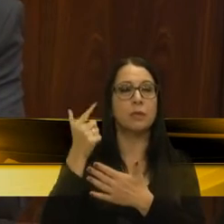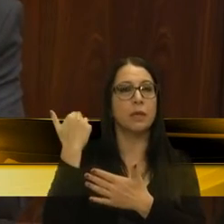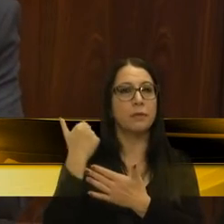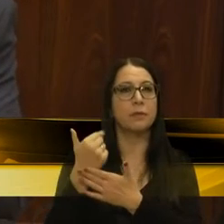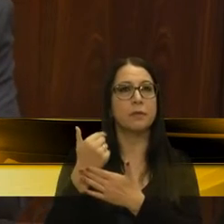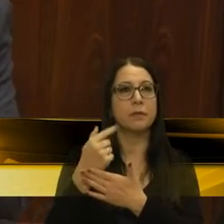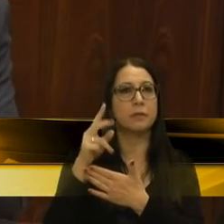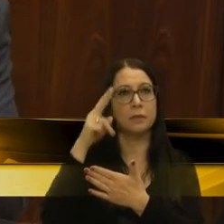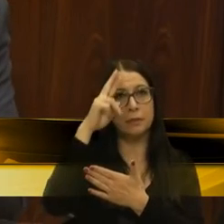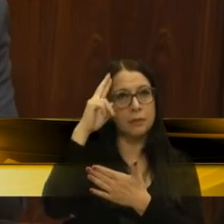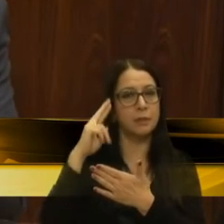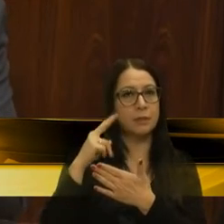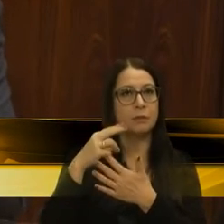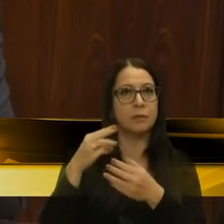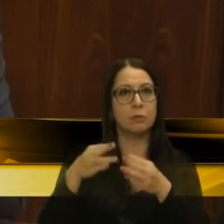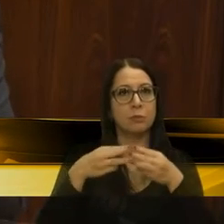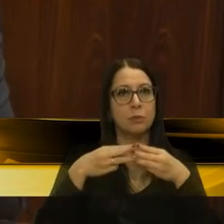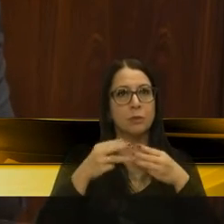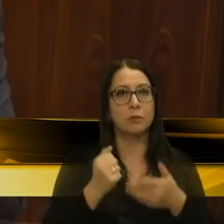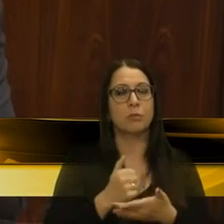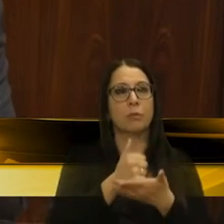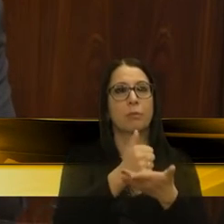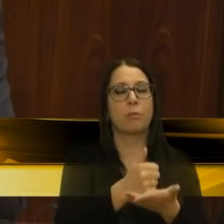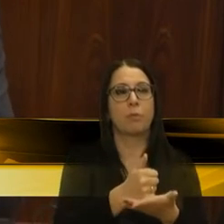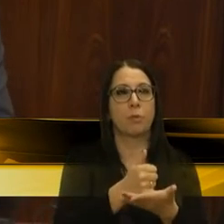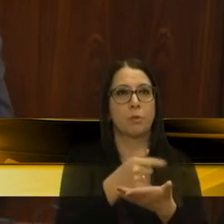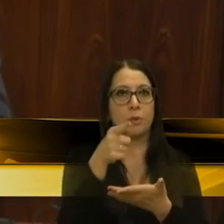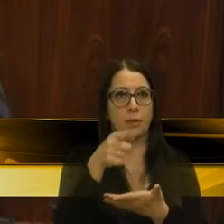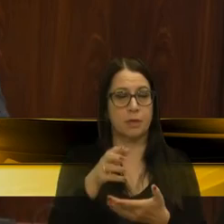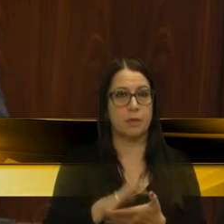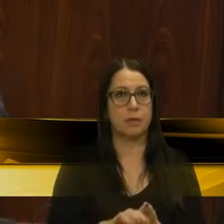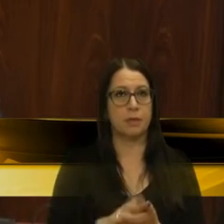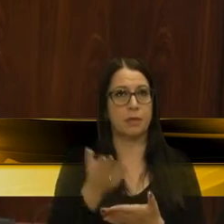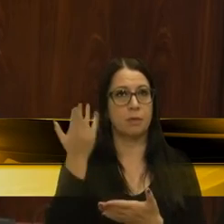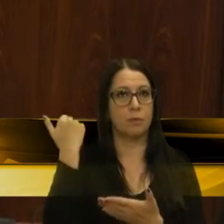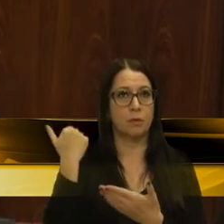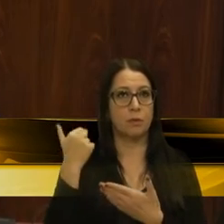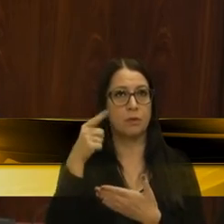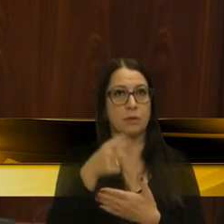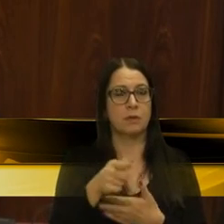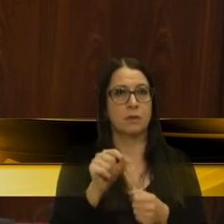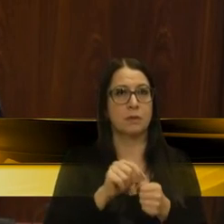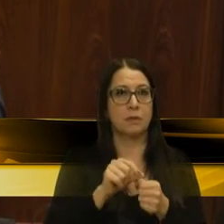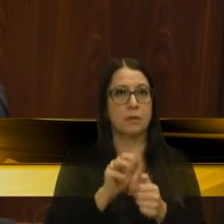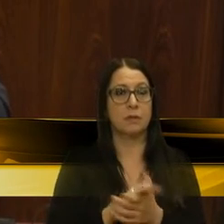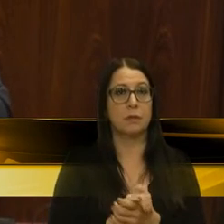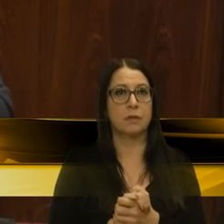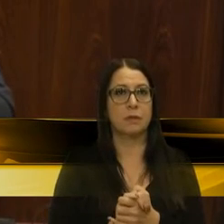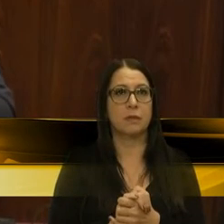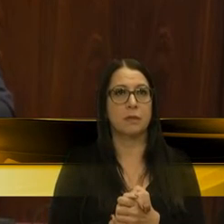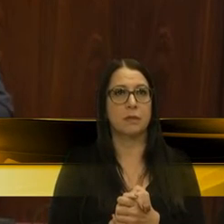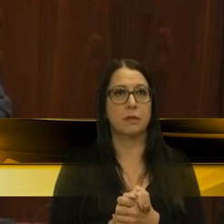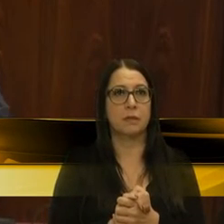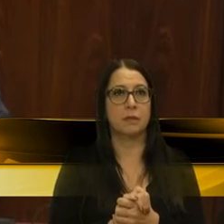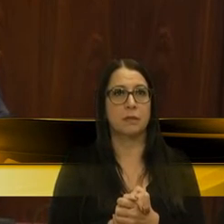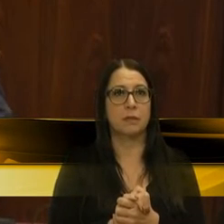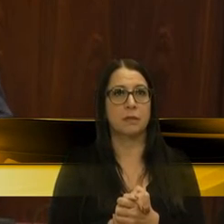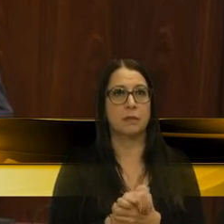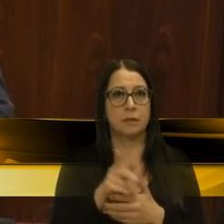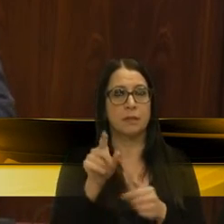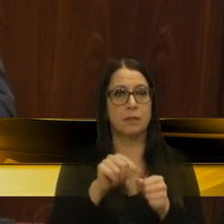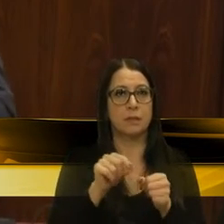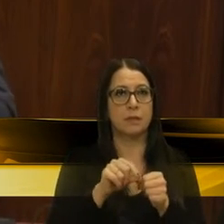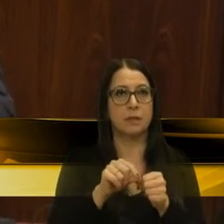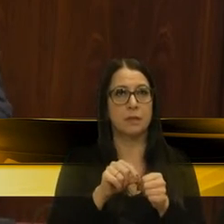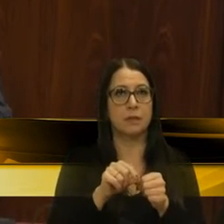vereador Rafael Bueno, fez uma moção de apoio ao juiz Sérgio Moro. Na outra legislatura, Vossa Excelência fez. Vossa Excelência fez, eu